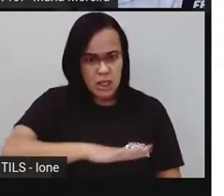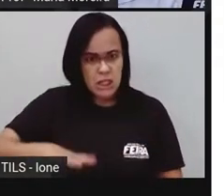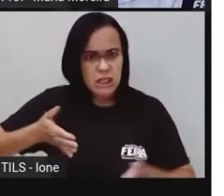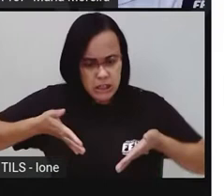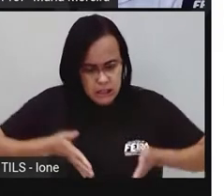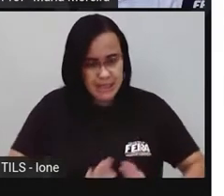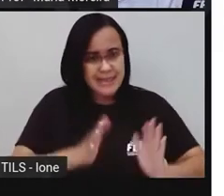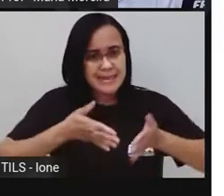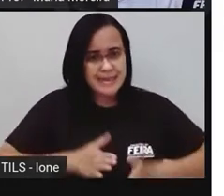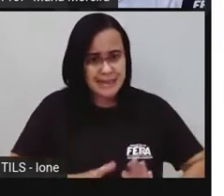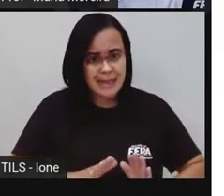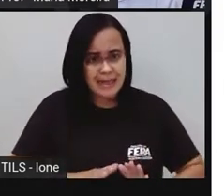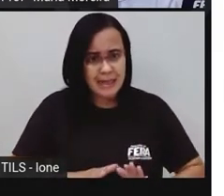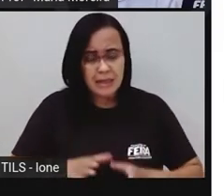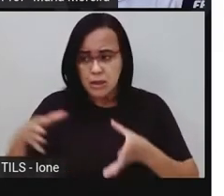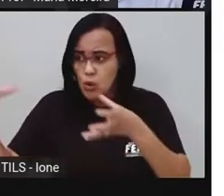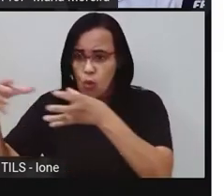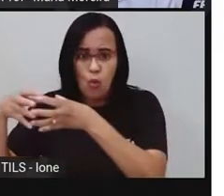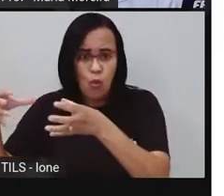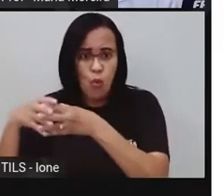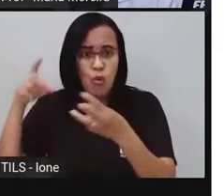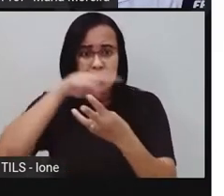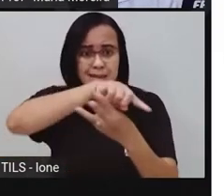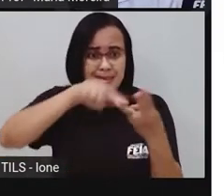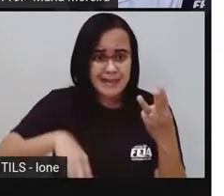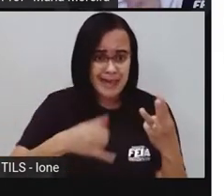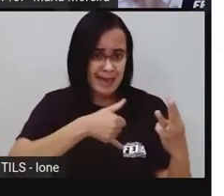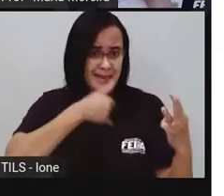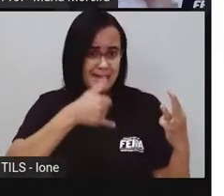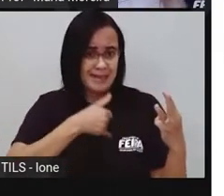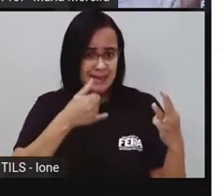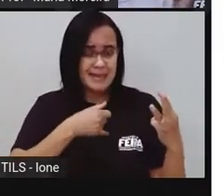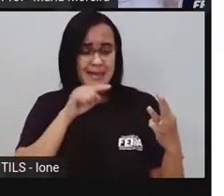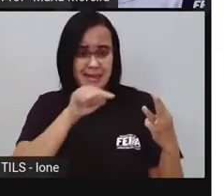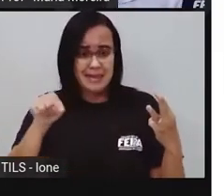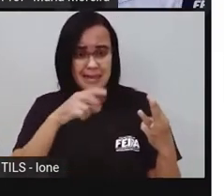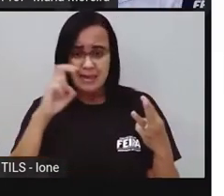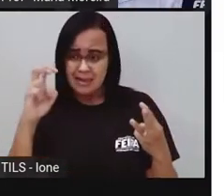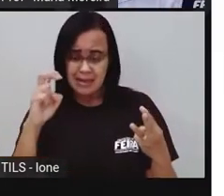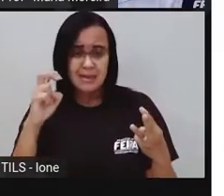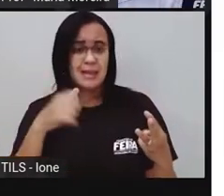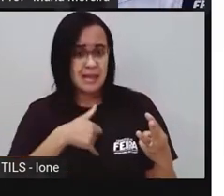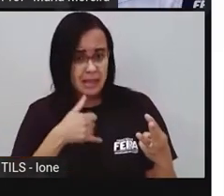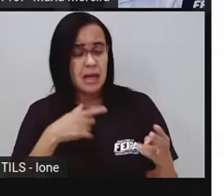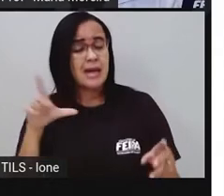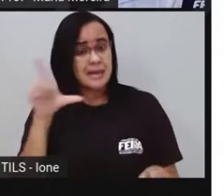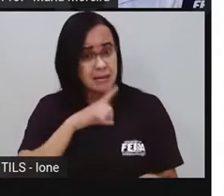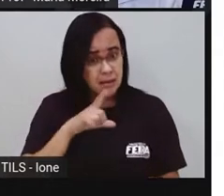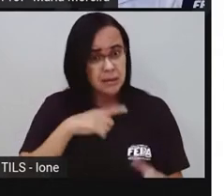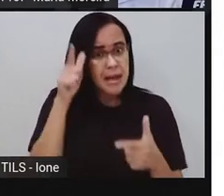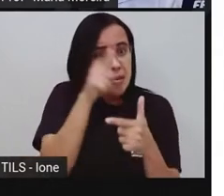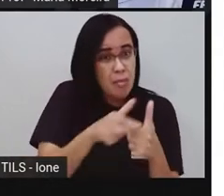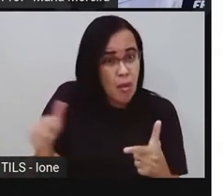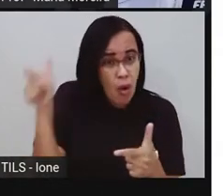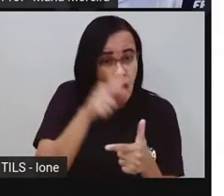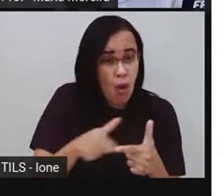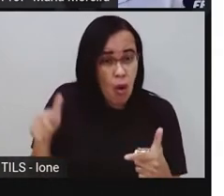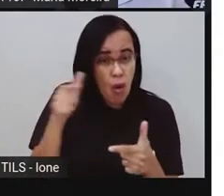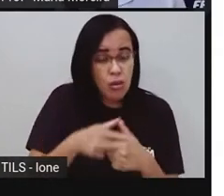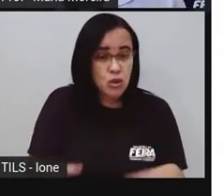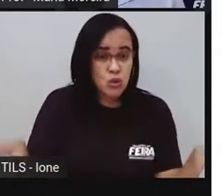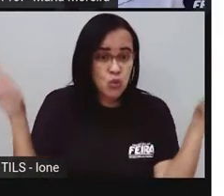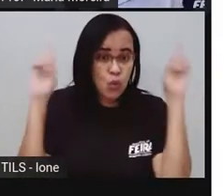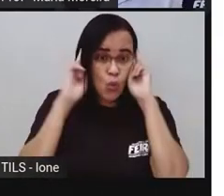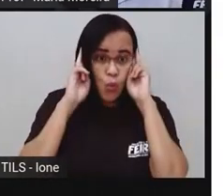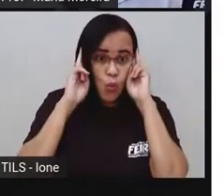três né entre três e cinco já apresentam aí ó alguns problemas auditivos né então isso